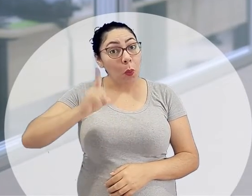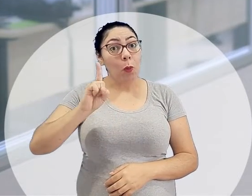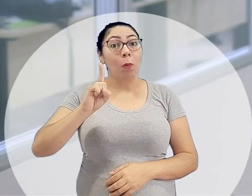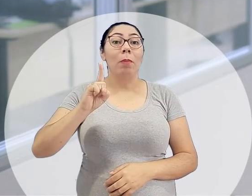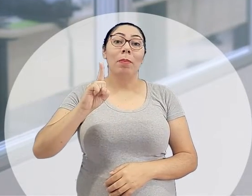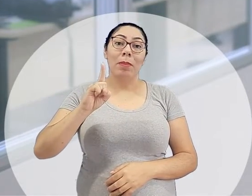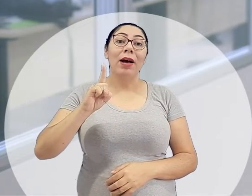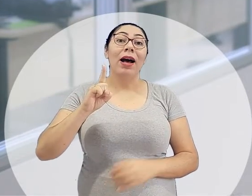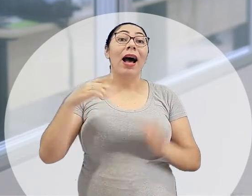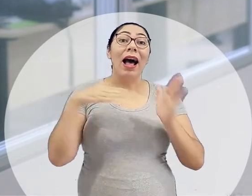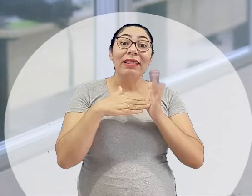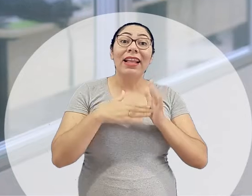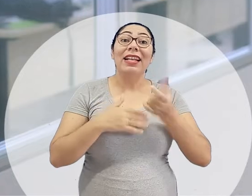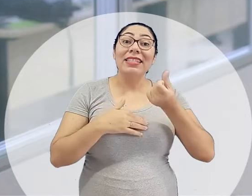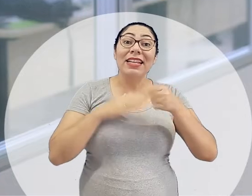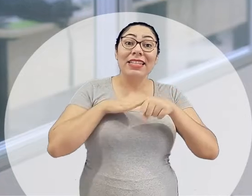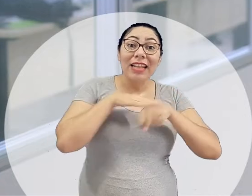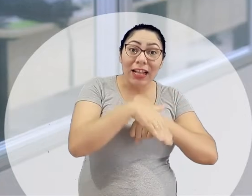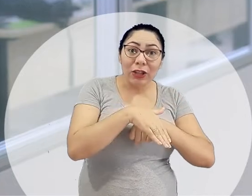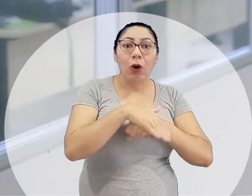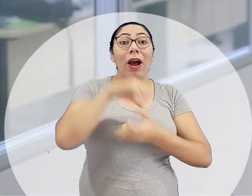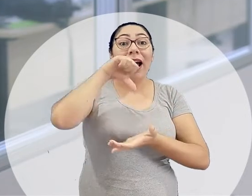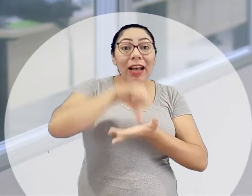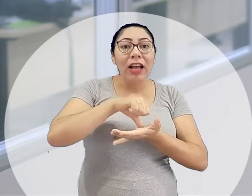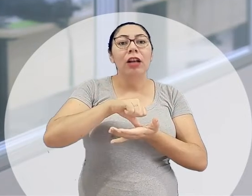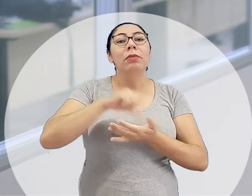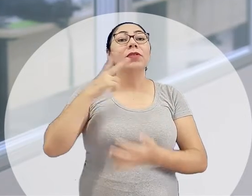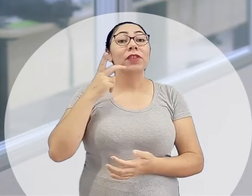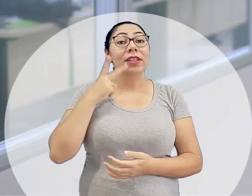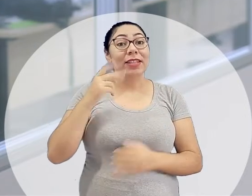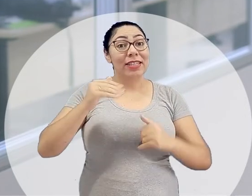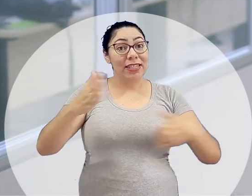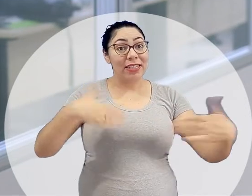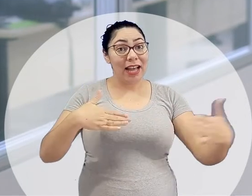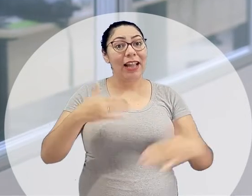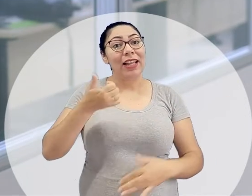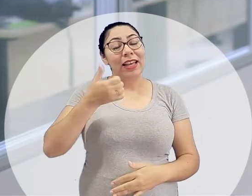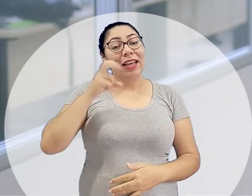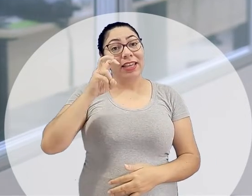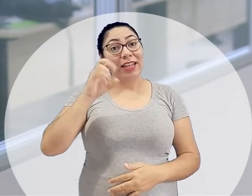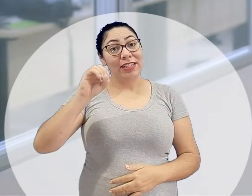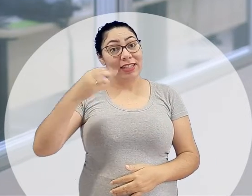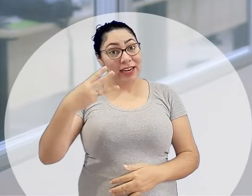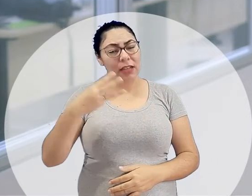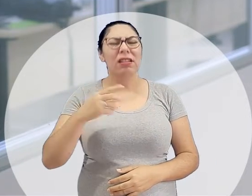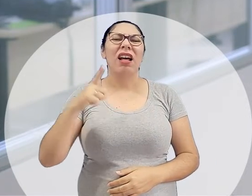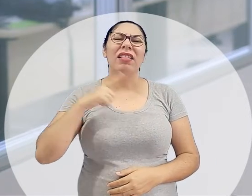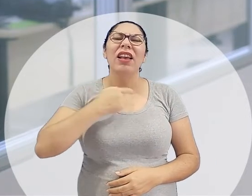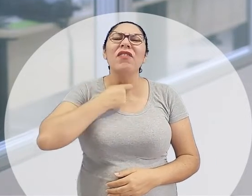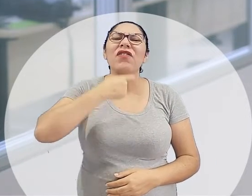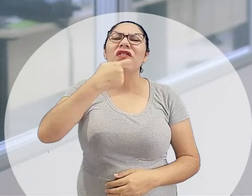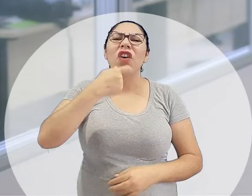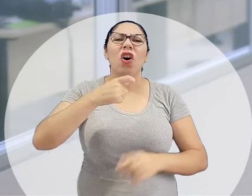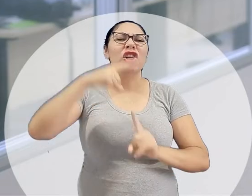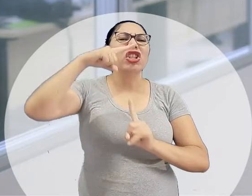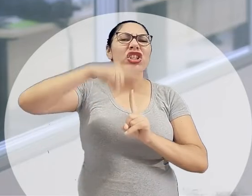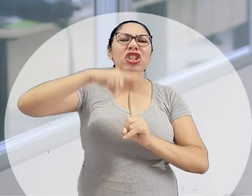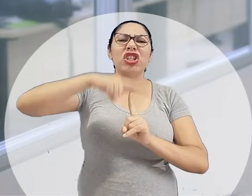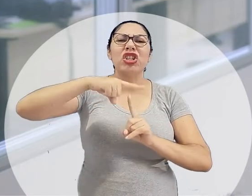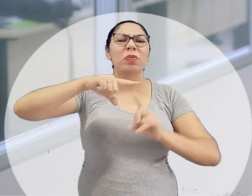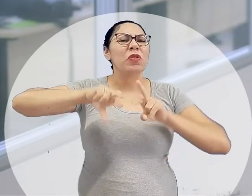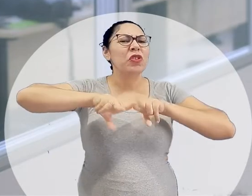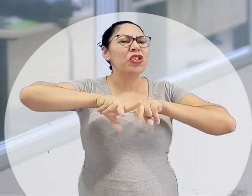no Laboratório de Canto do Campus Fortaleza, na sala 503, lá do Bloco Didático. Há vagas para as vozes masculinas e